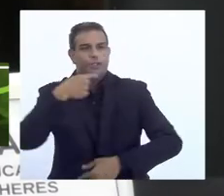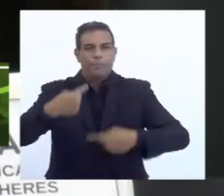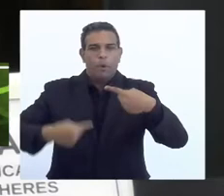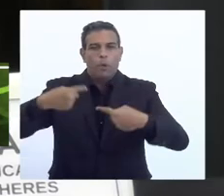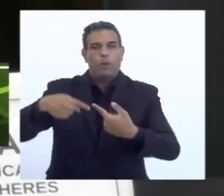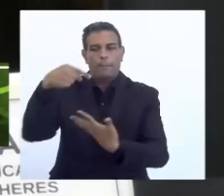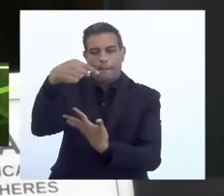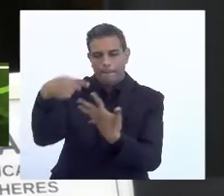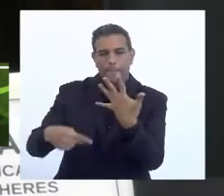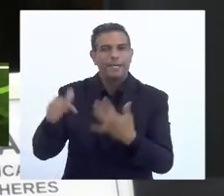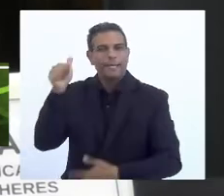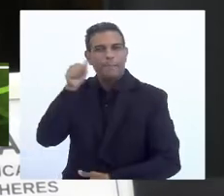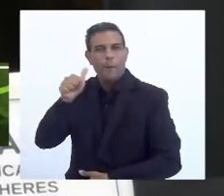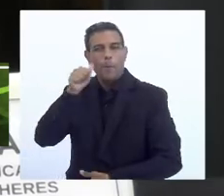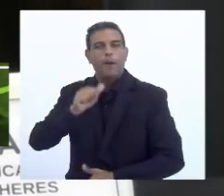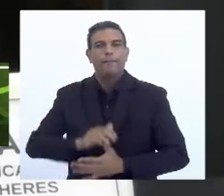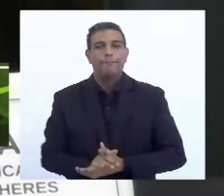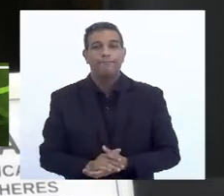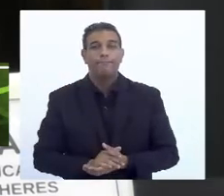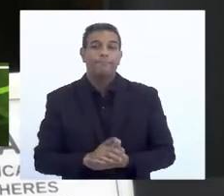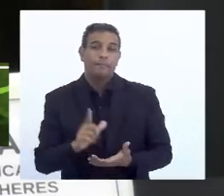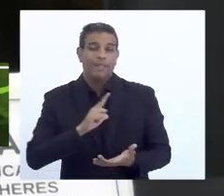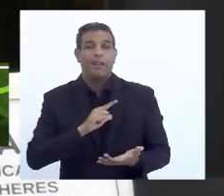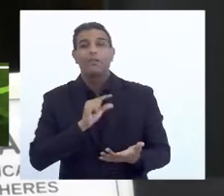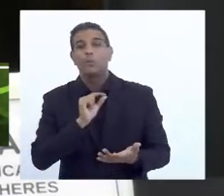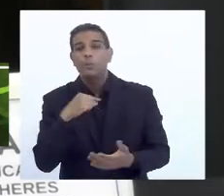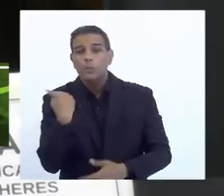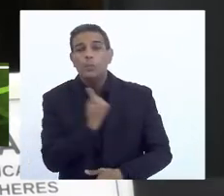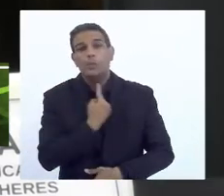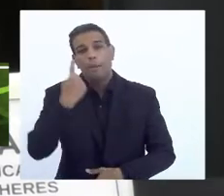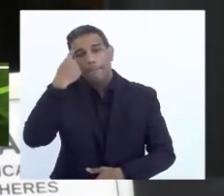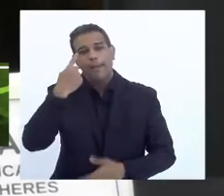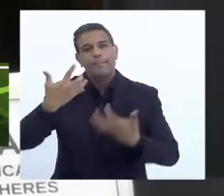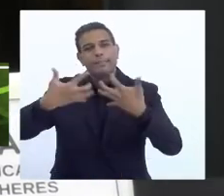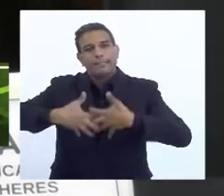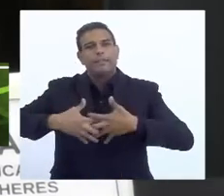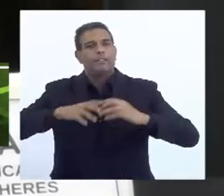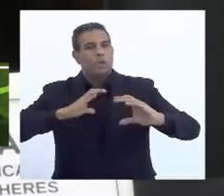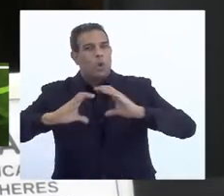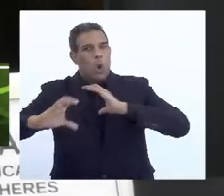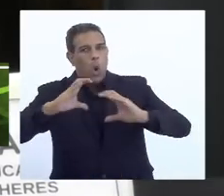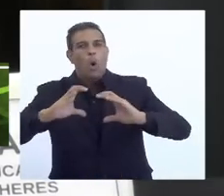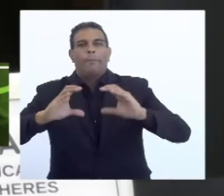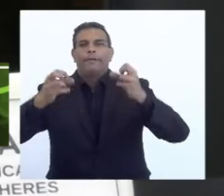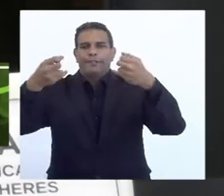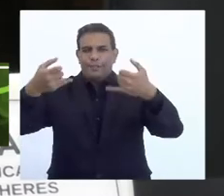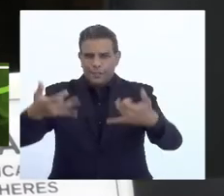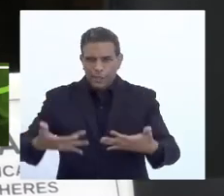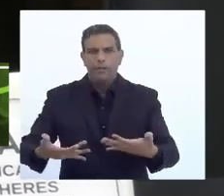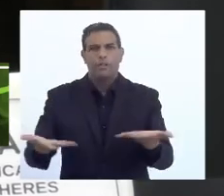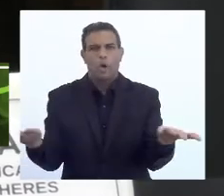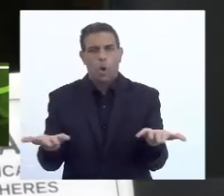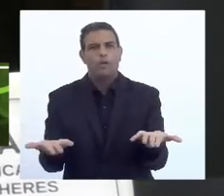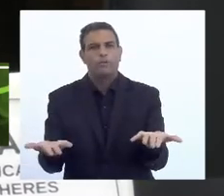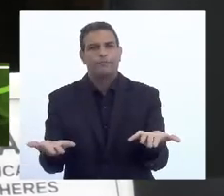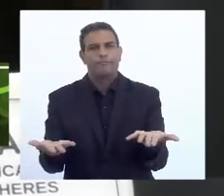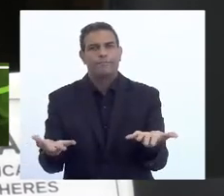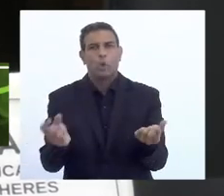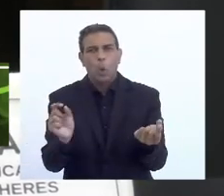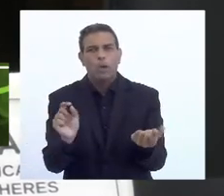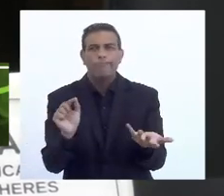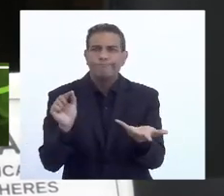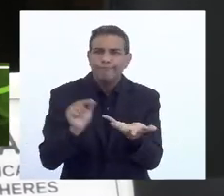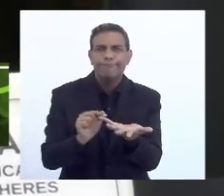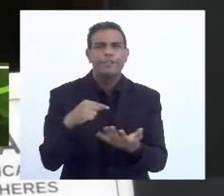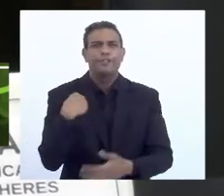das mulheres. E, por último, também não menos importante, é a gente pensar em ações comunicacionais. Foi levantado aqui também na mesa hoje esse ponto, e